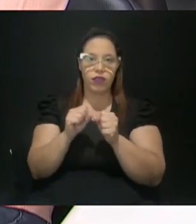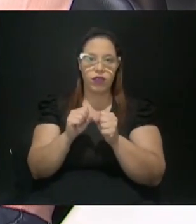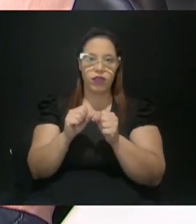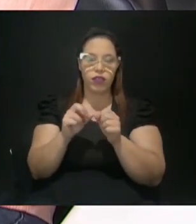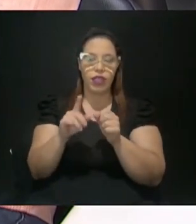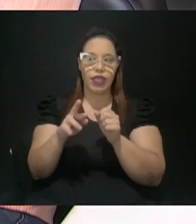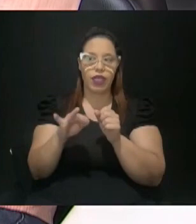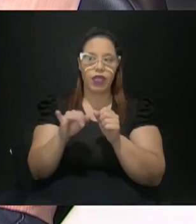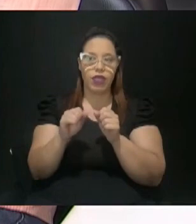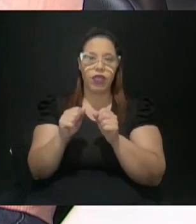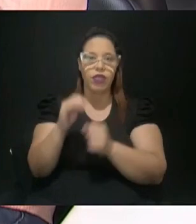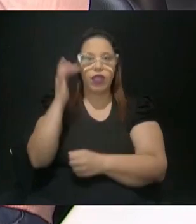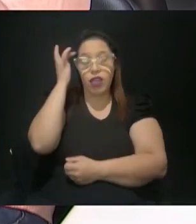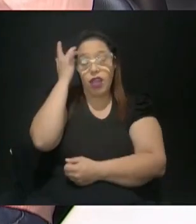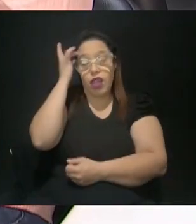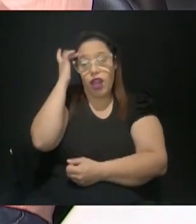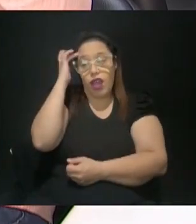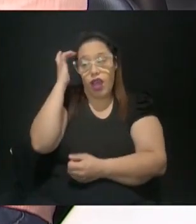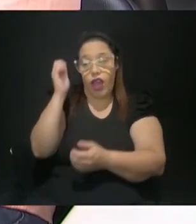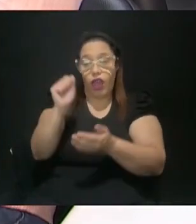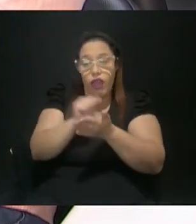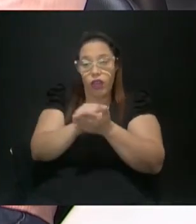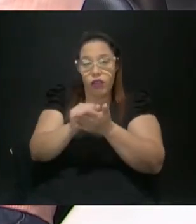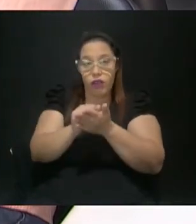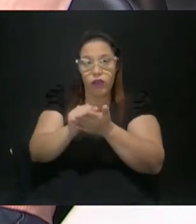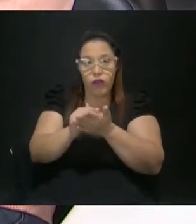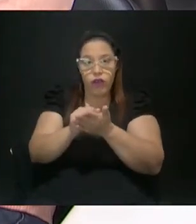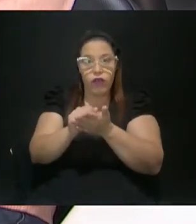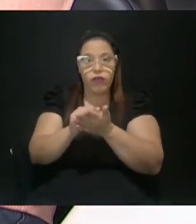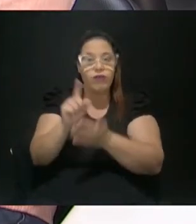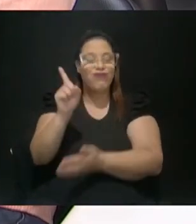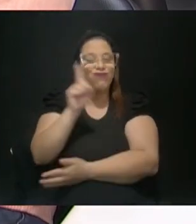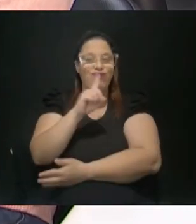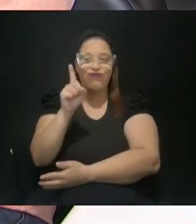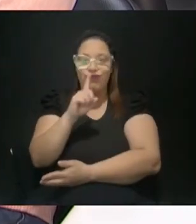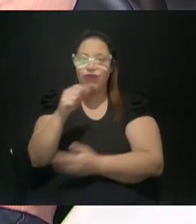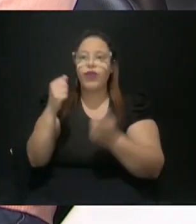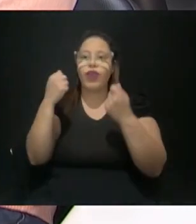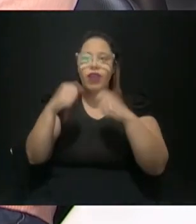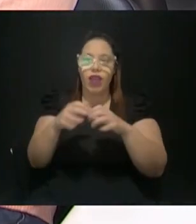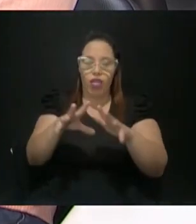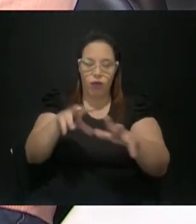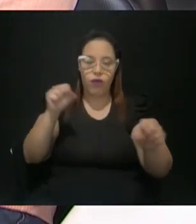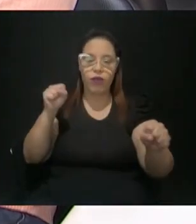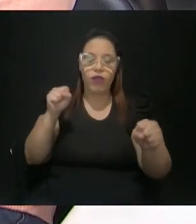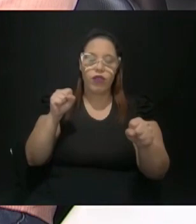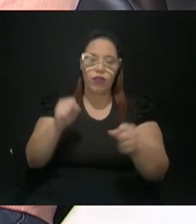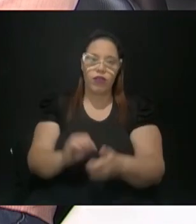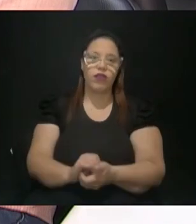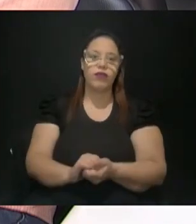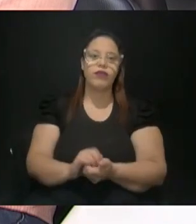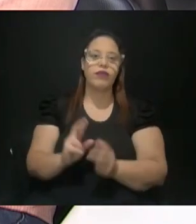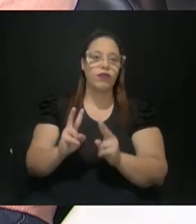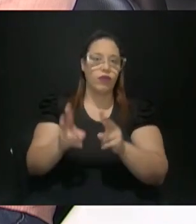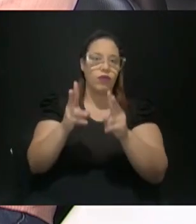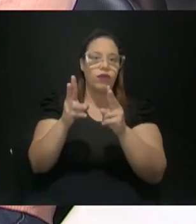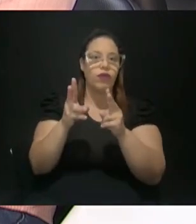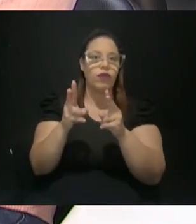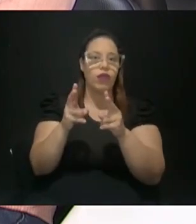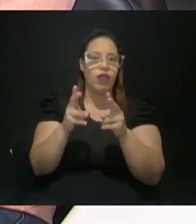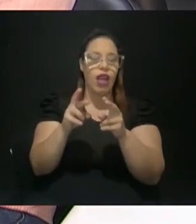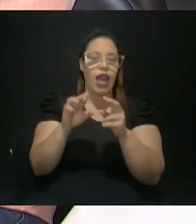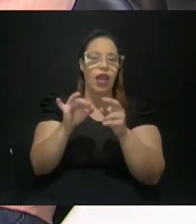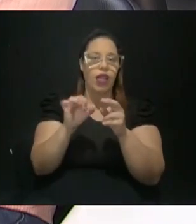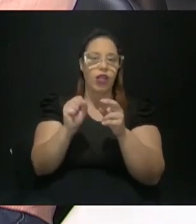que apagou ou formatar. Exato. Que não. É possível de recuperação. Sempre fica rastro, né? Sempre fica